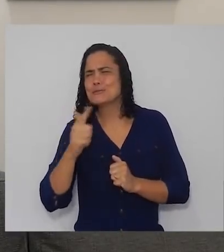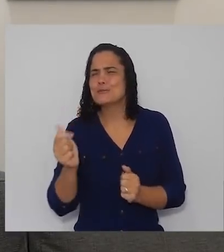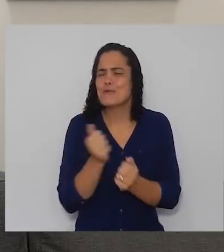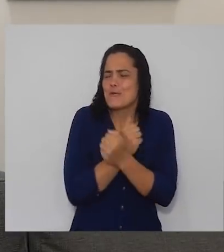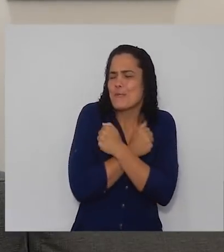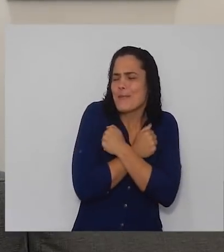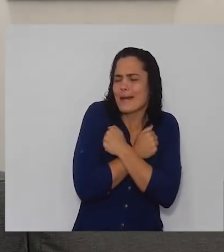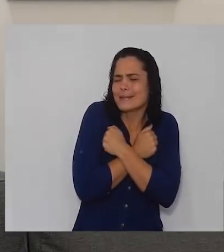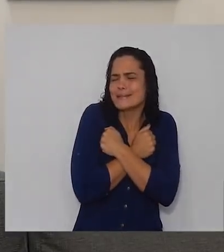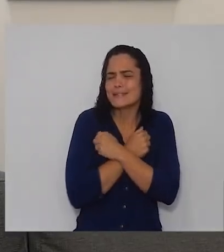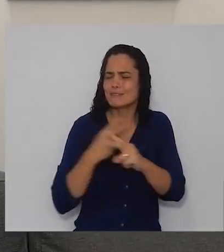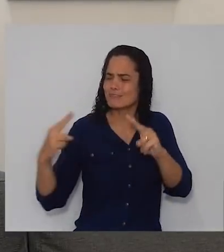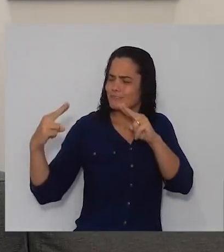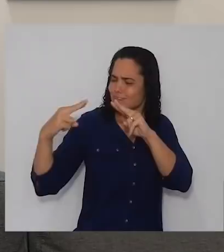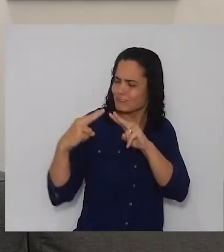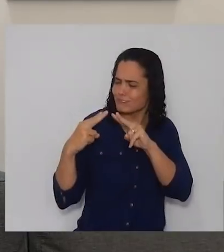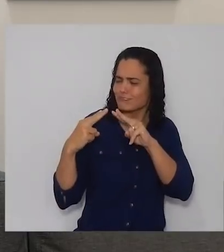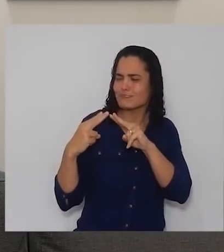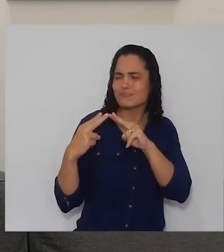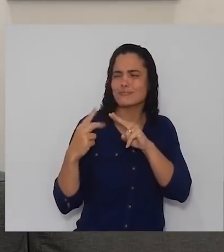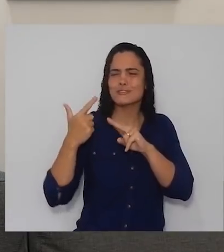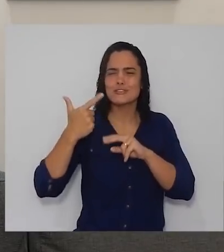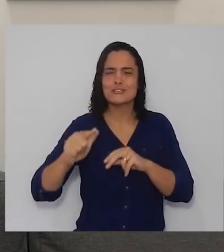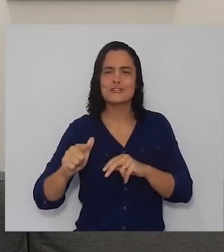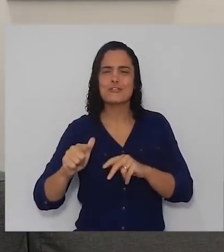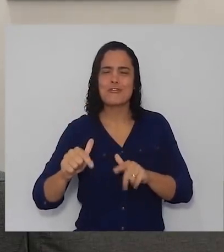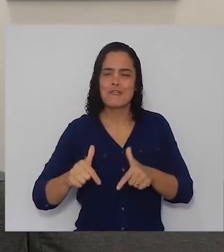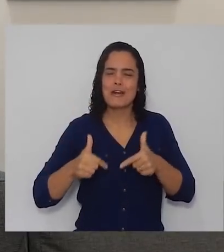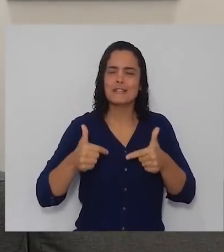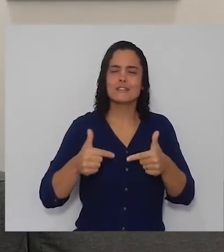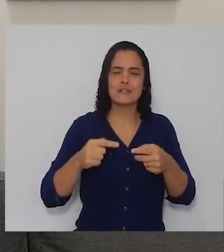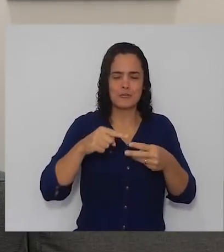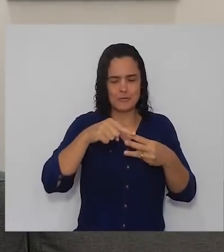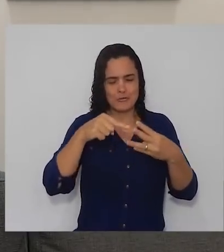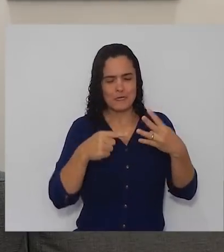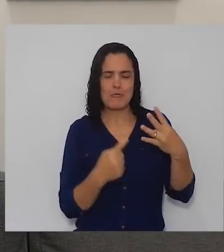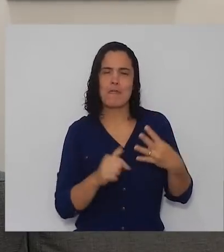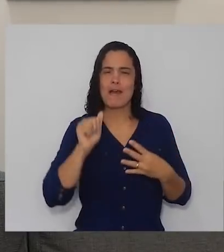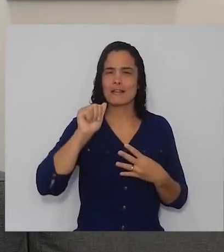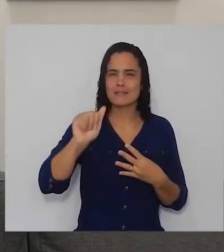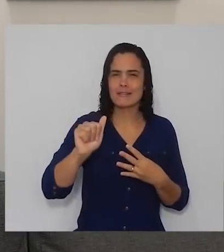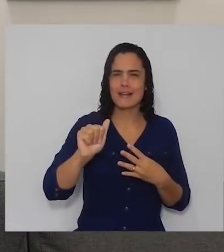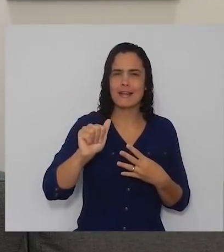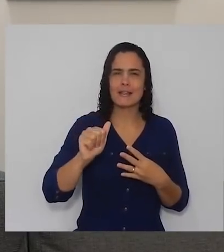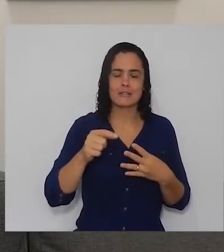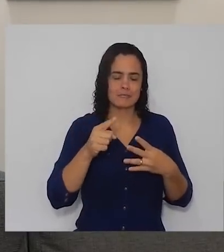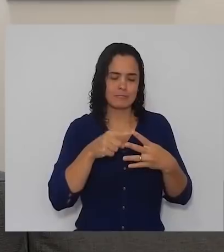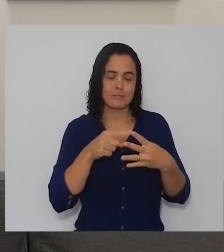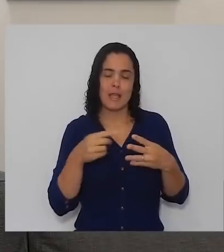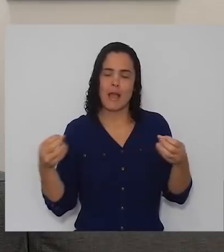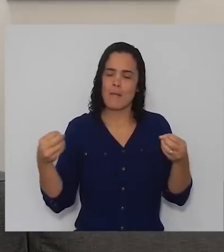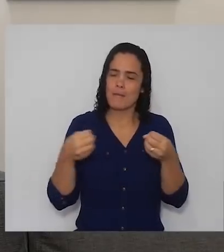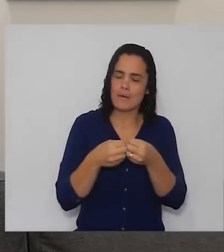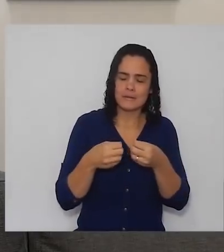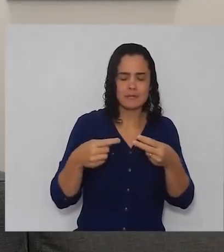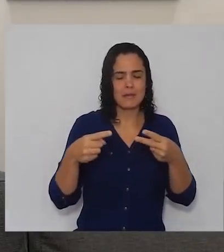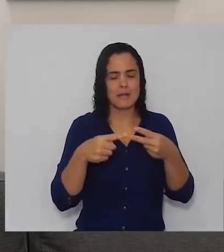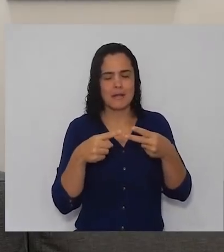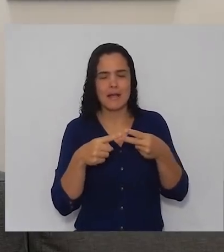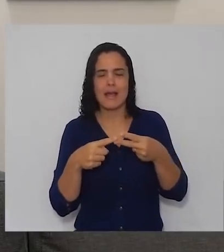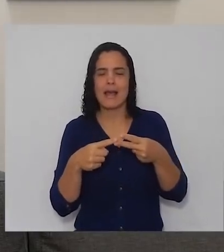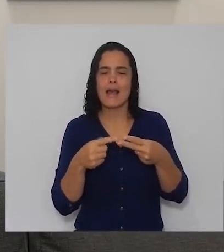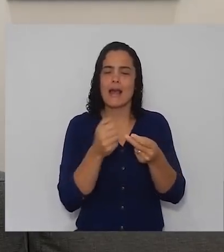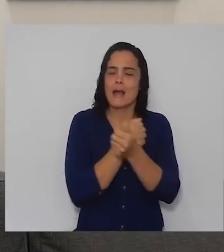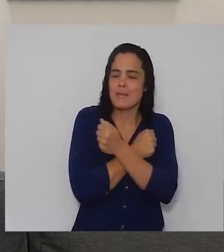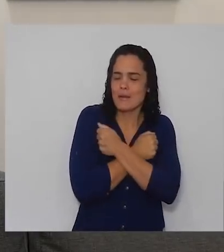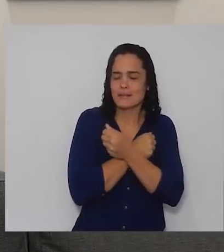nos abraçarmos novamente, de colocarmos em prática os 4 A's deste ano de 2020 e 2021, que diz